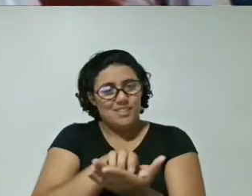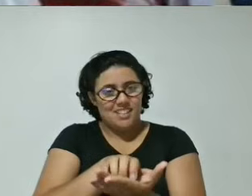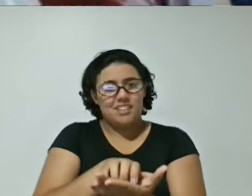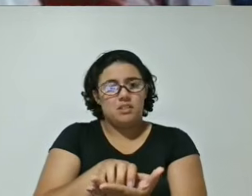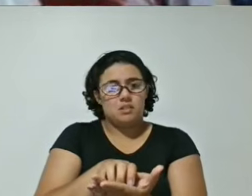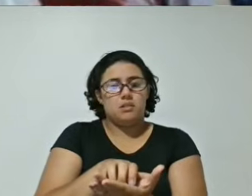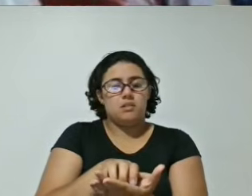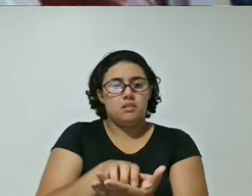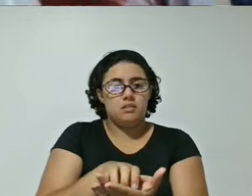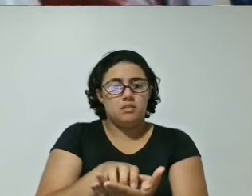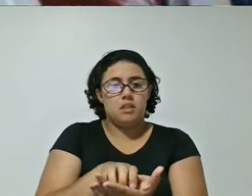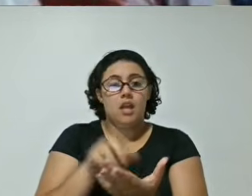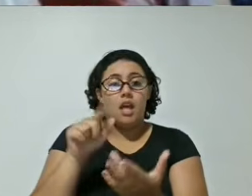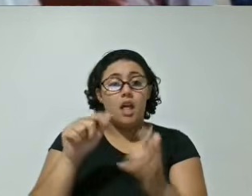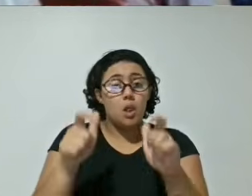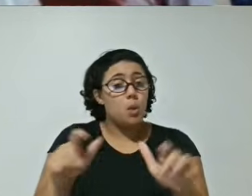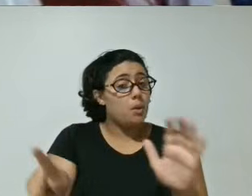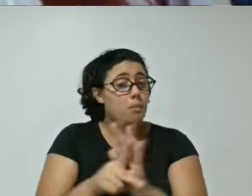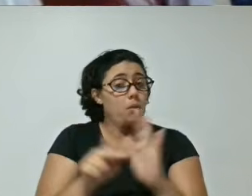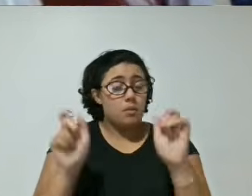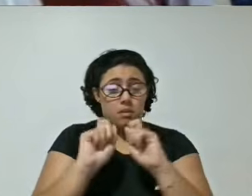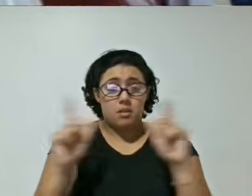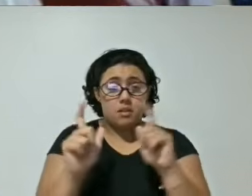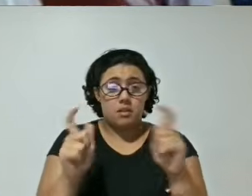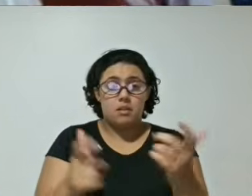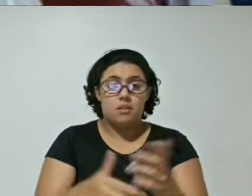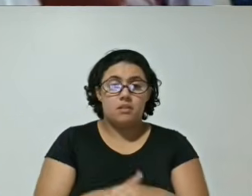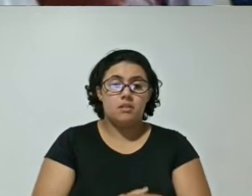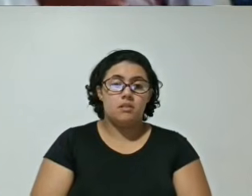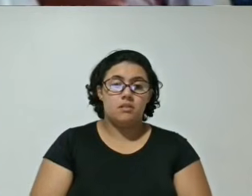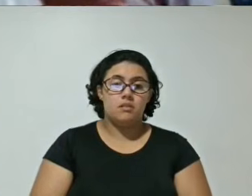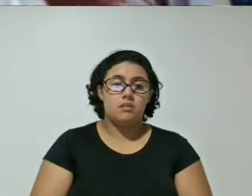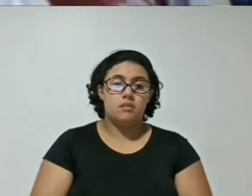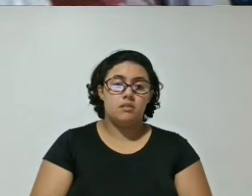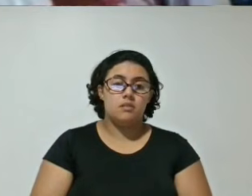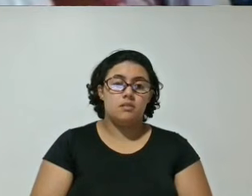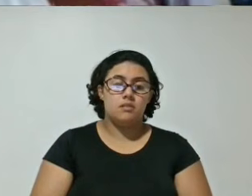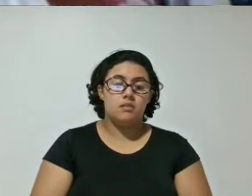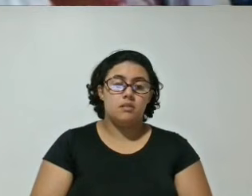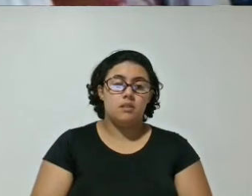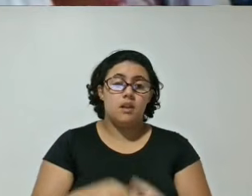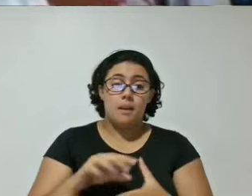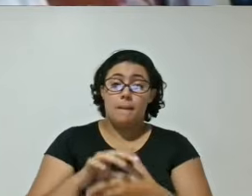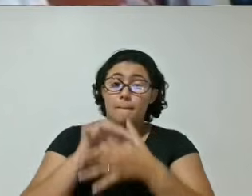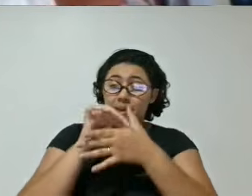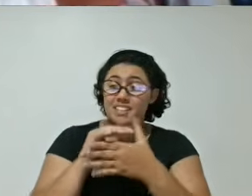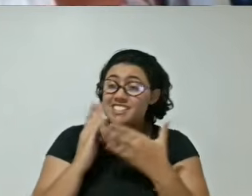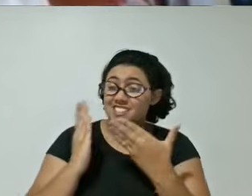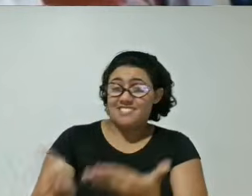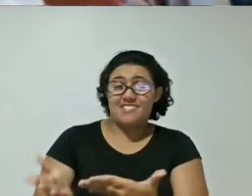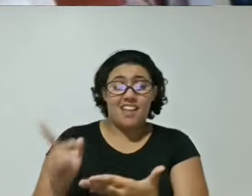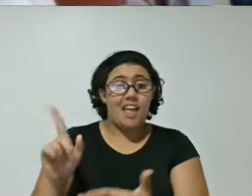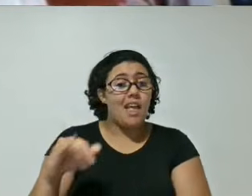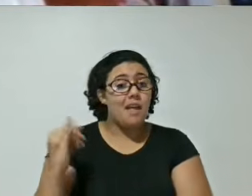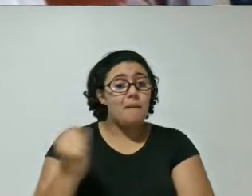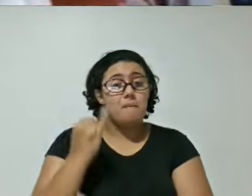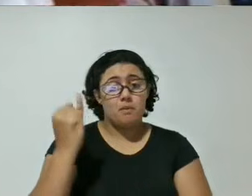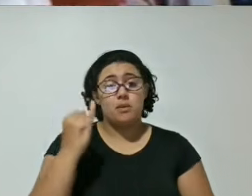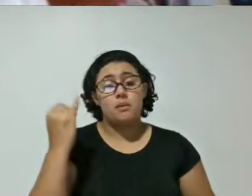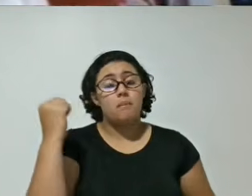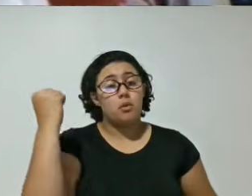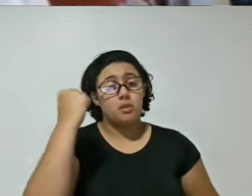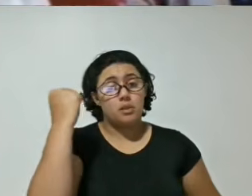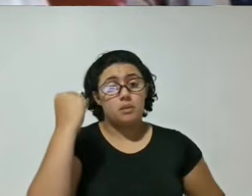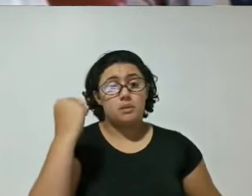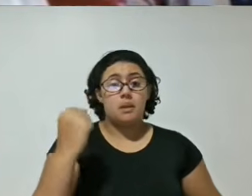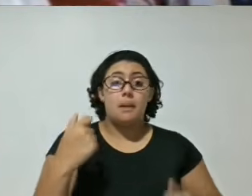desse lugar de alerta. Então, assim, a presença desse equipamento lá, ela é muito, muito, muito fundamental. Poderosa, né? E ela precisa